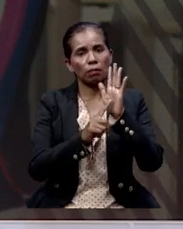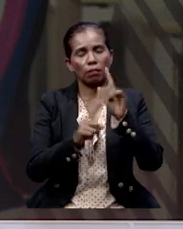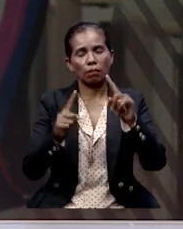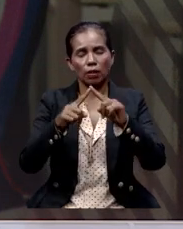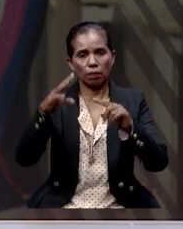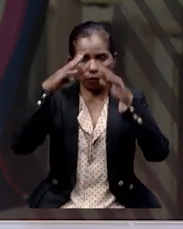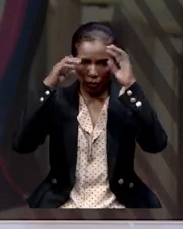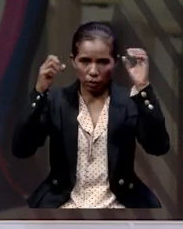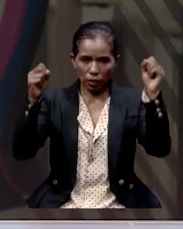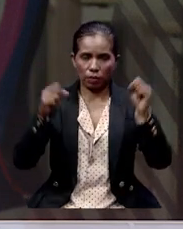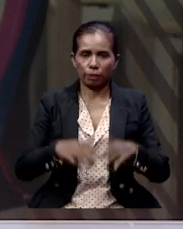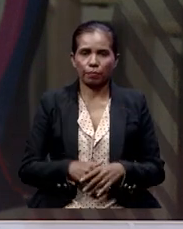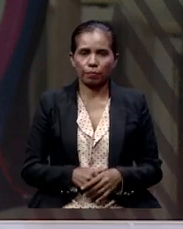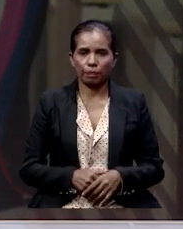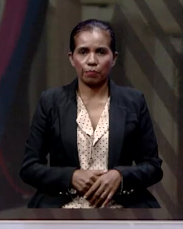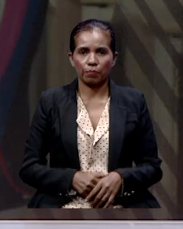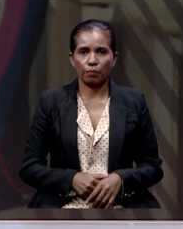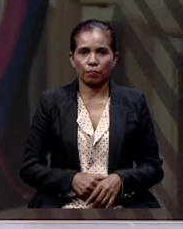Republica.